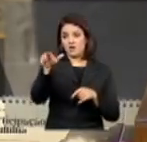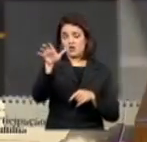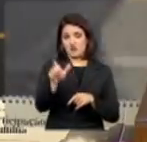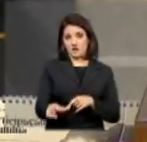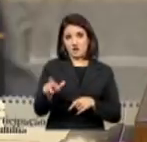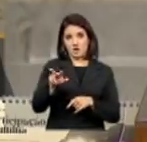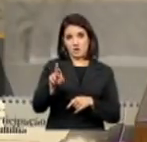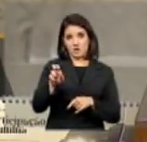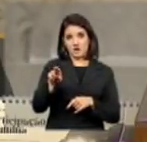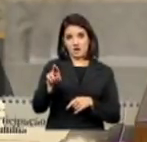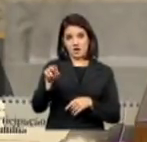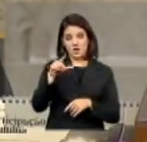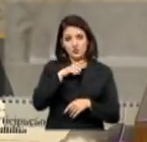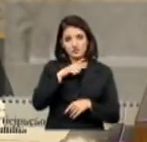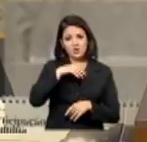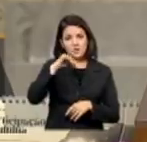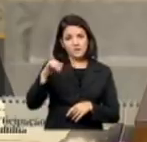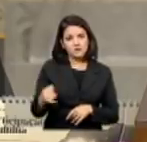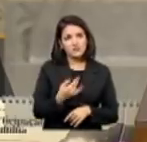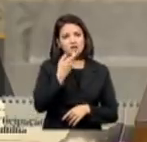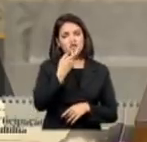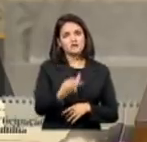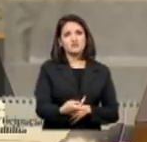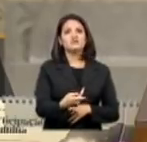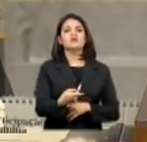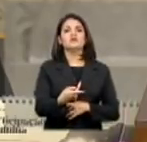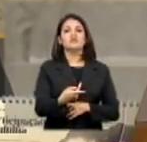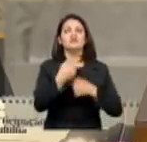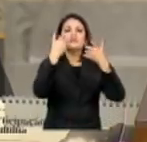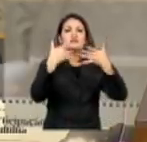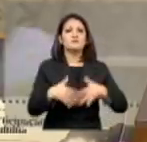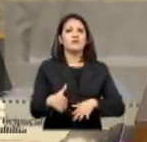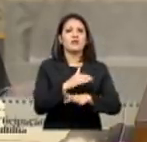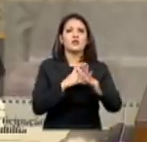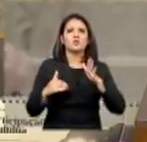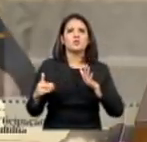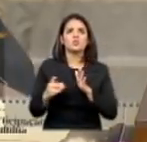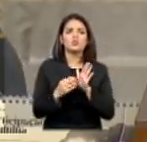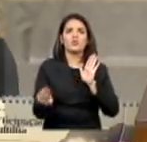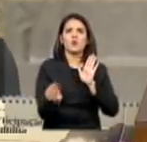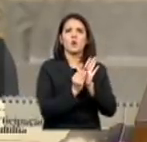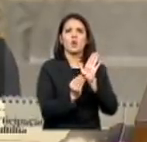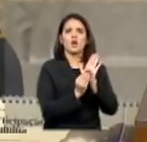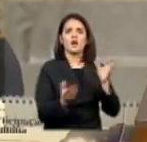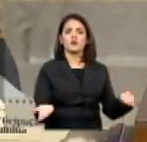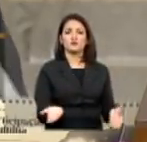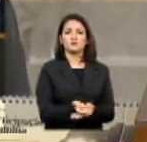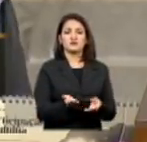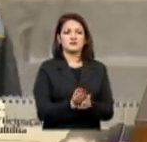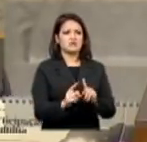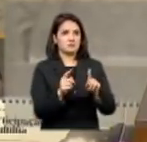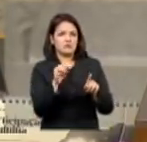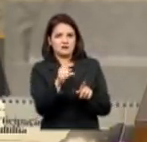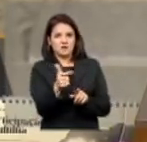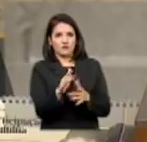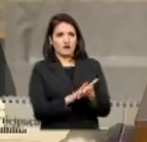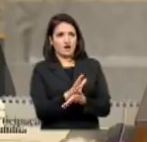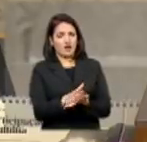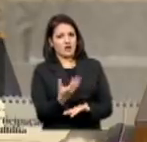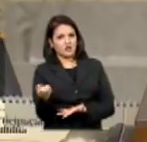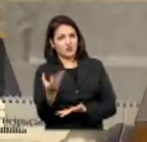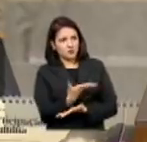todos os factos que lhe foram imputados ao longo do processo e não foi surpreendido ocorreu um fato novo nas alegações